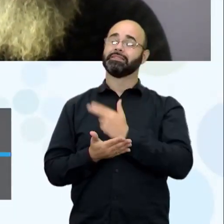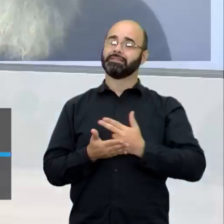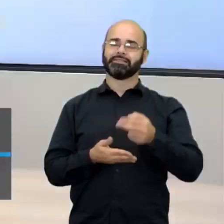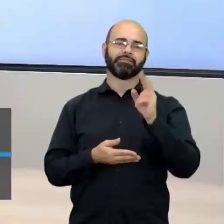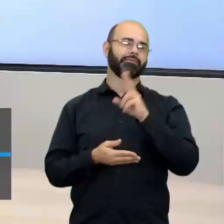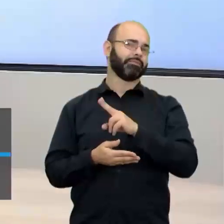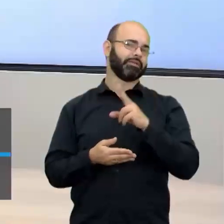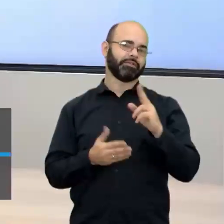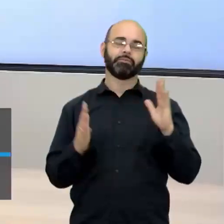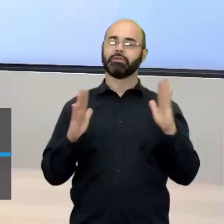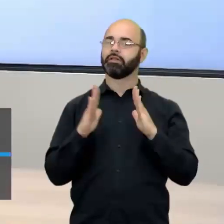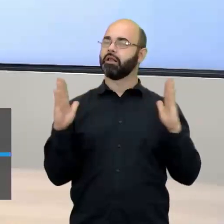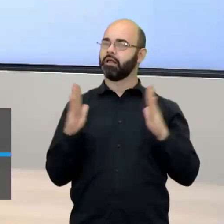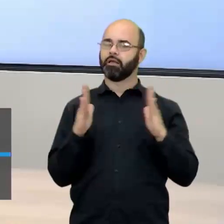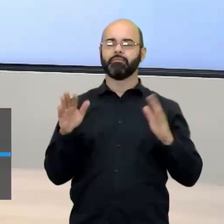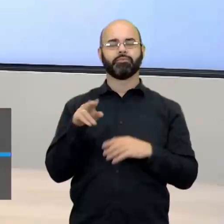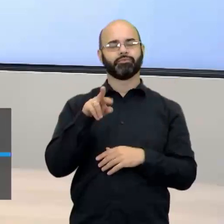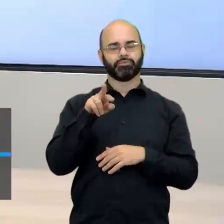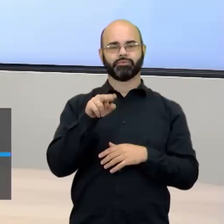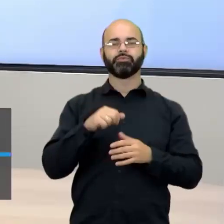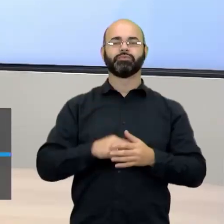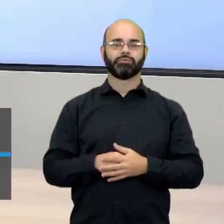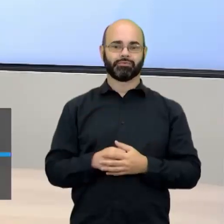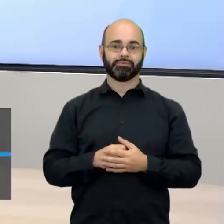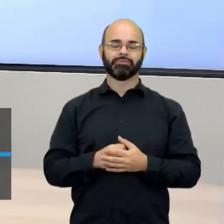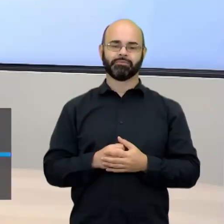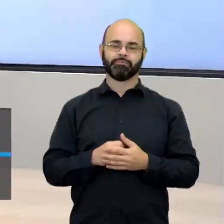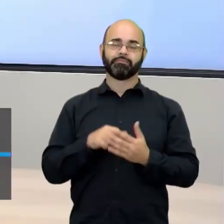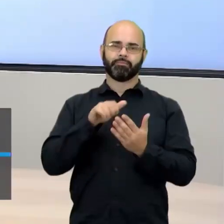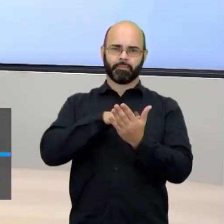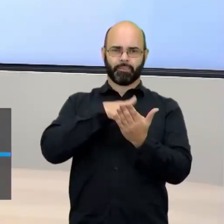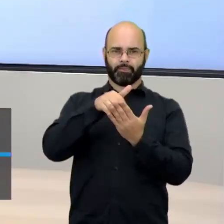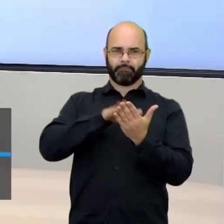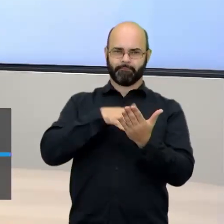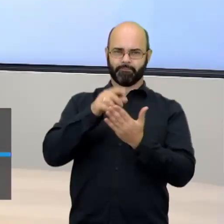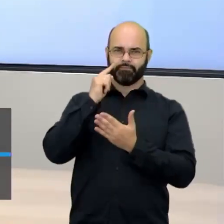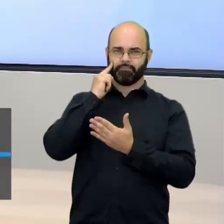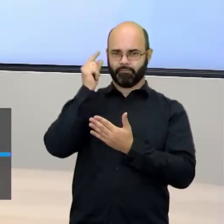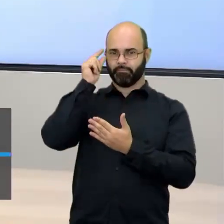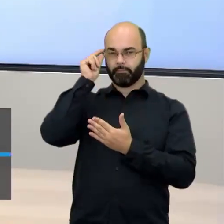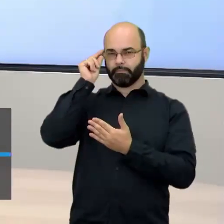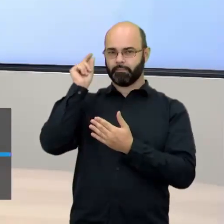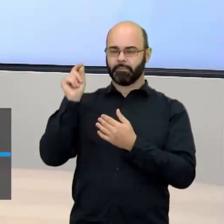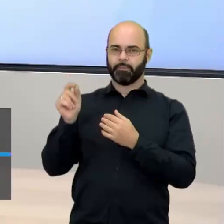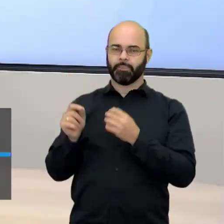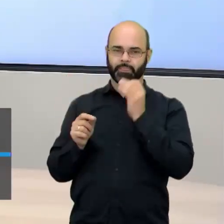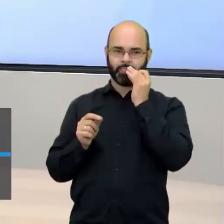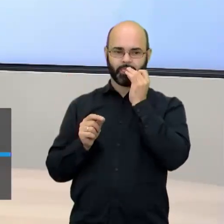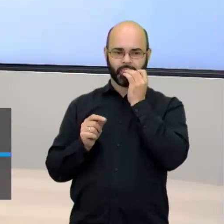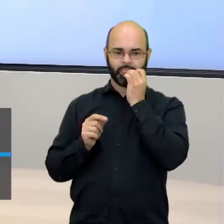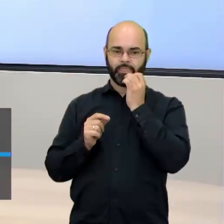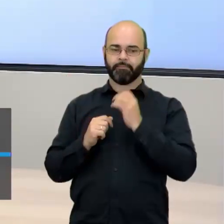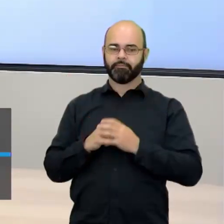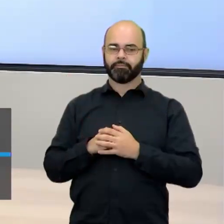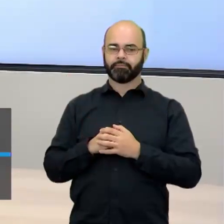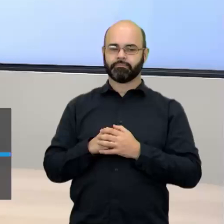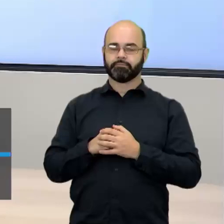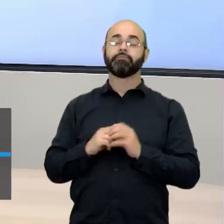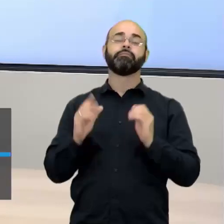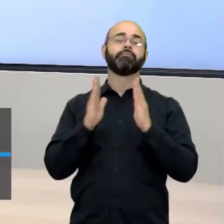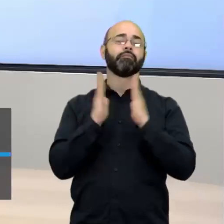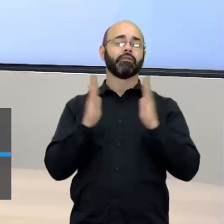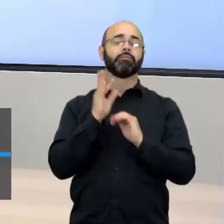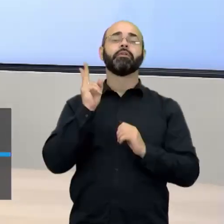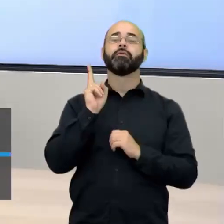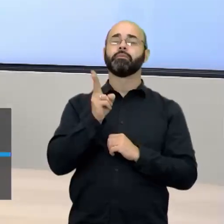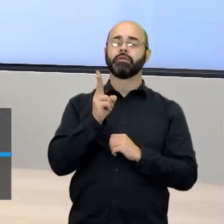né? O tamanho é tudo igual. Veja que as partes pintadas, pessoal, do bolo que ela deu para a vizinha, continuam sendo do mesmo tamanho, né? Ela